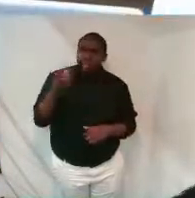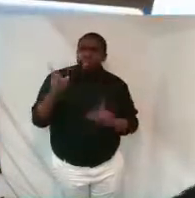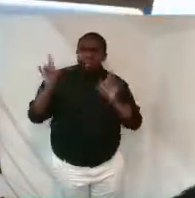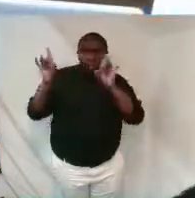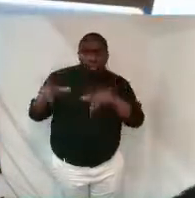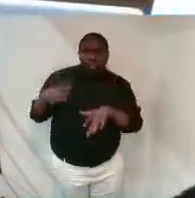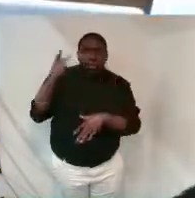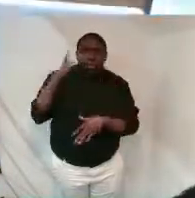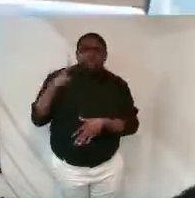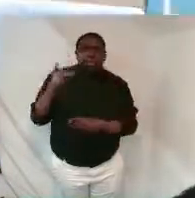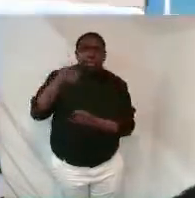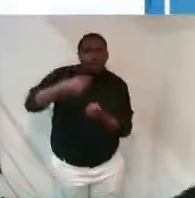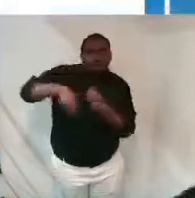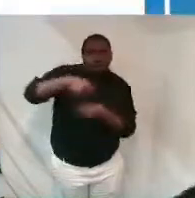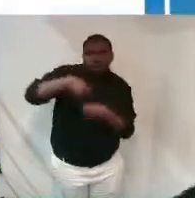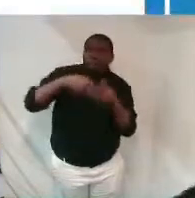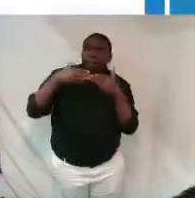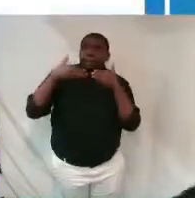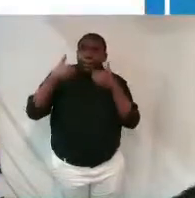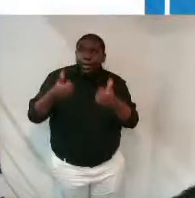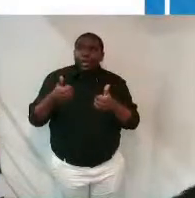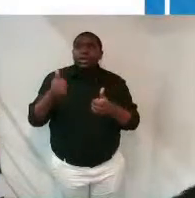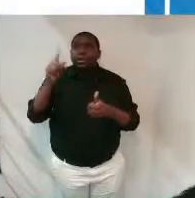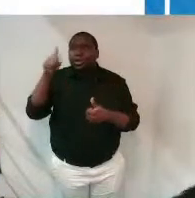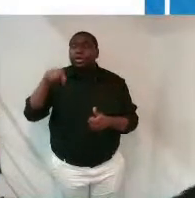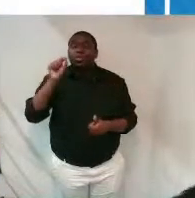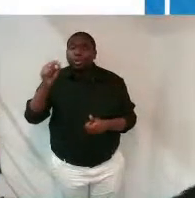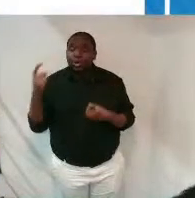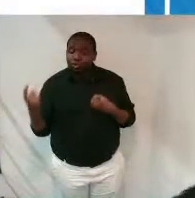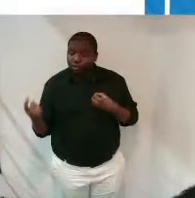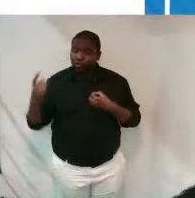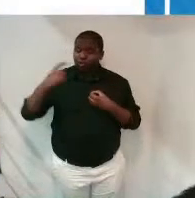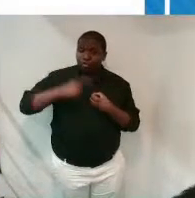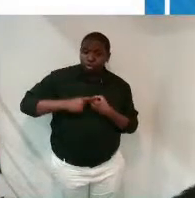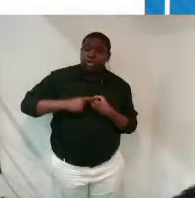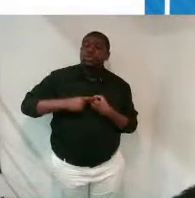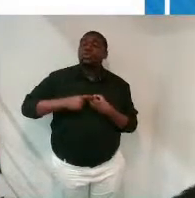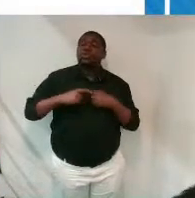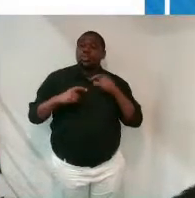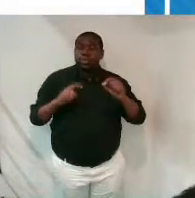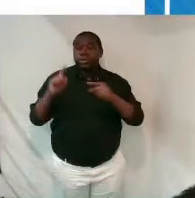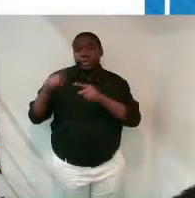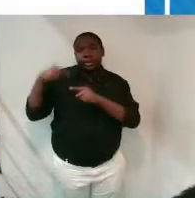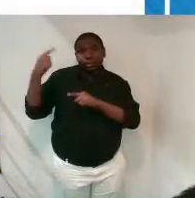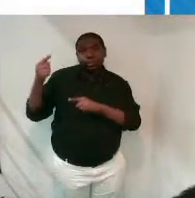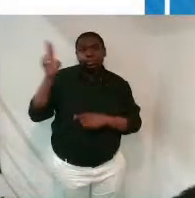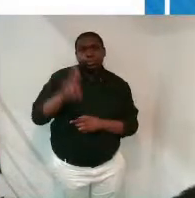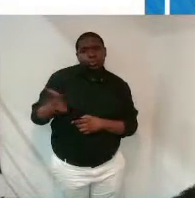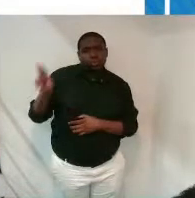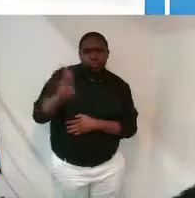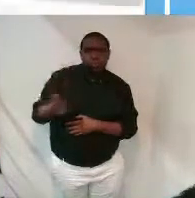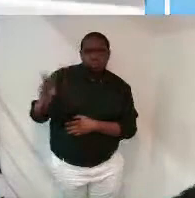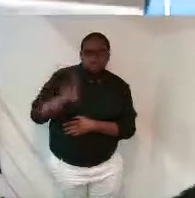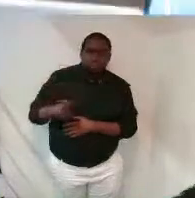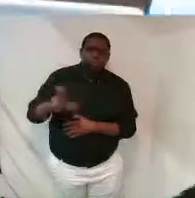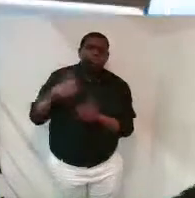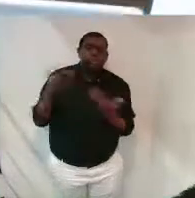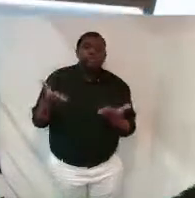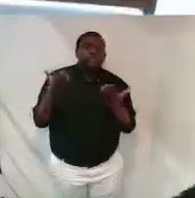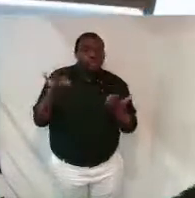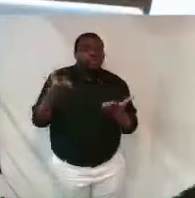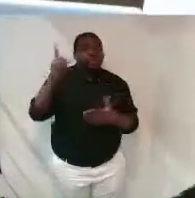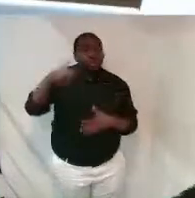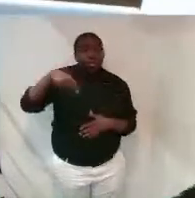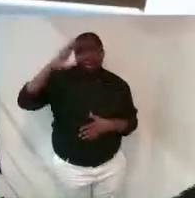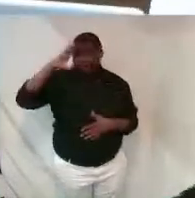para uma economia circular, sendo o ponto de retorno justamente o pós-consumo. Então, é essa que é o grande